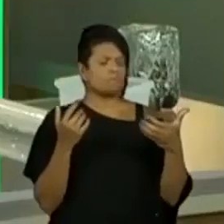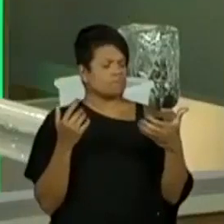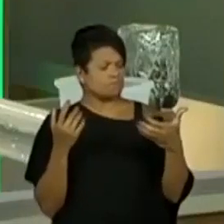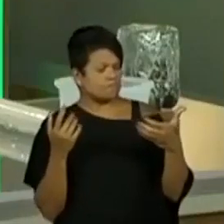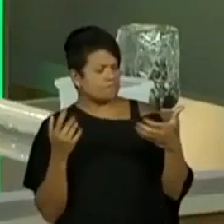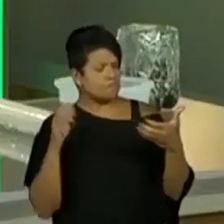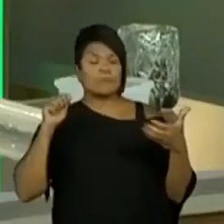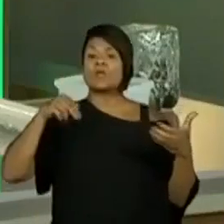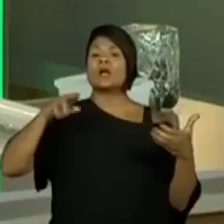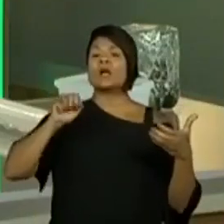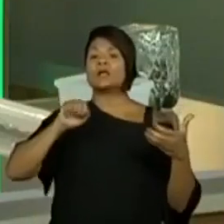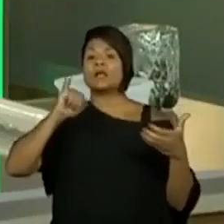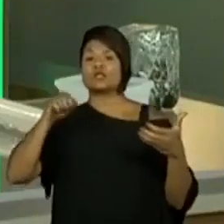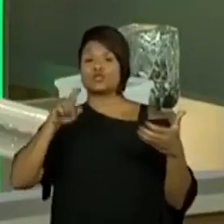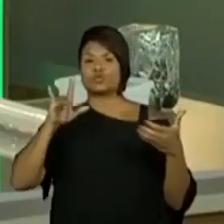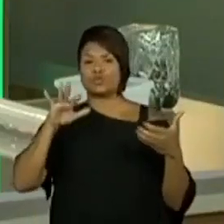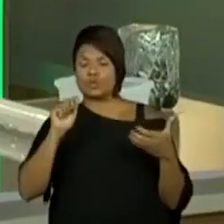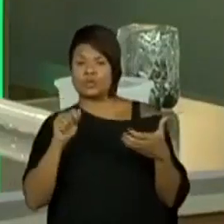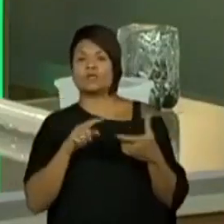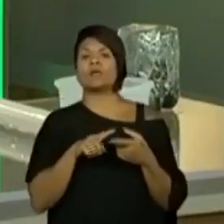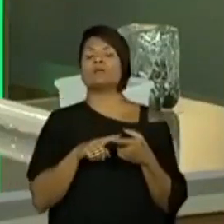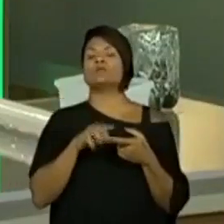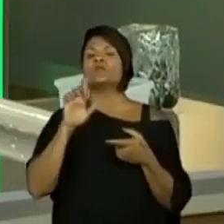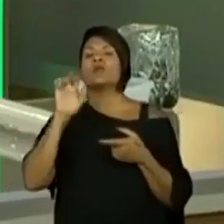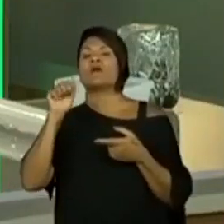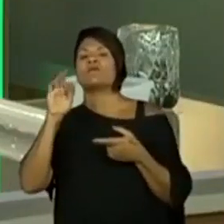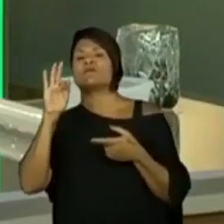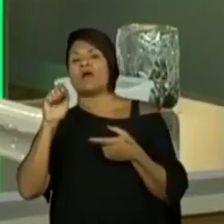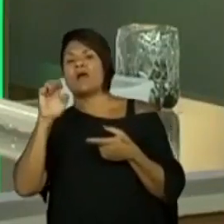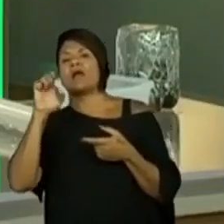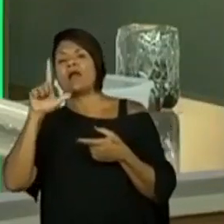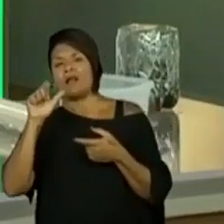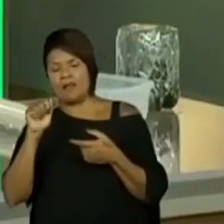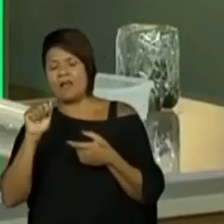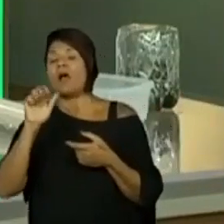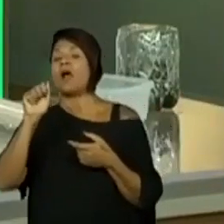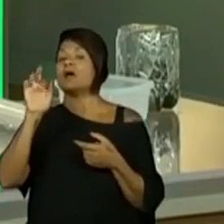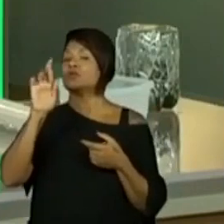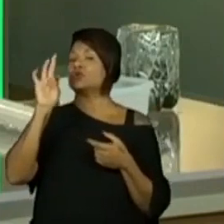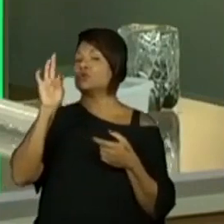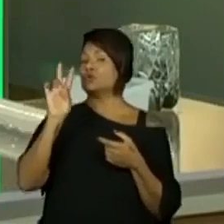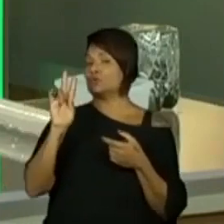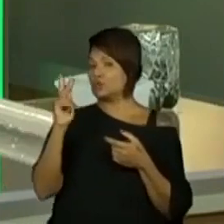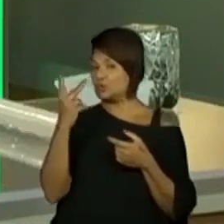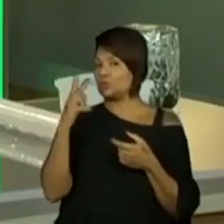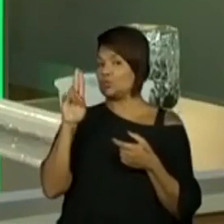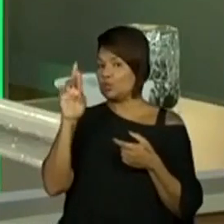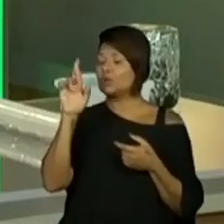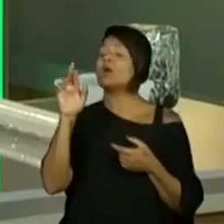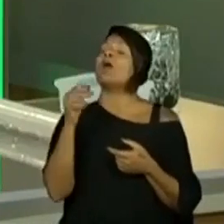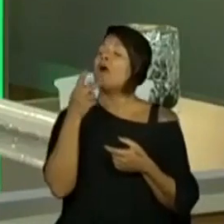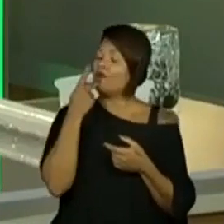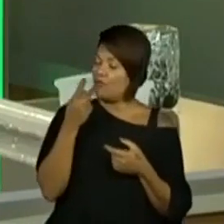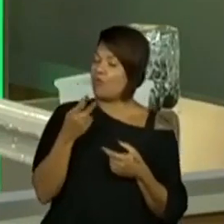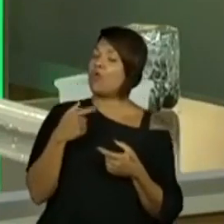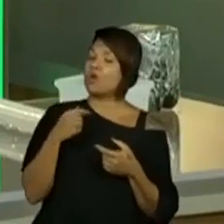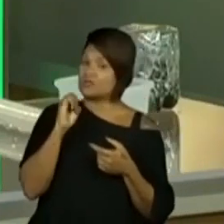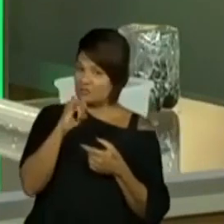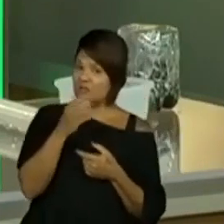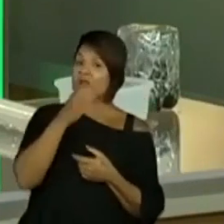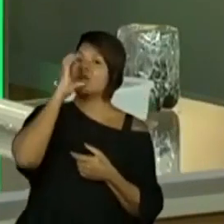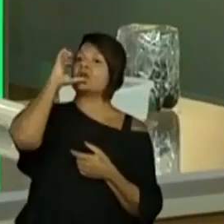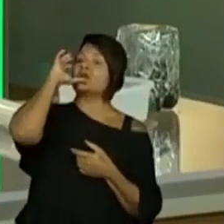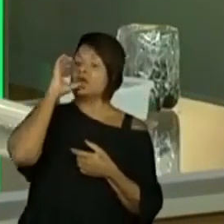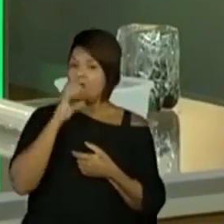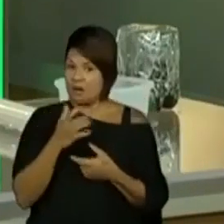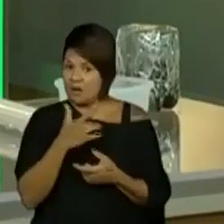Ana Júlia, Rafaela, Gabriel, Arthur, de fato, se nós não tivermos mais água potável, nós morreríamos.